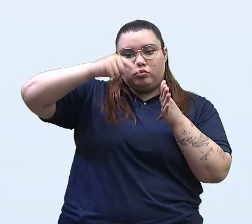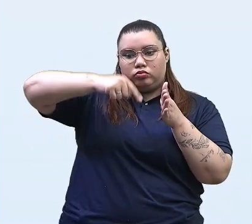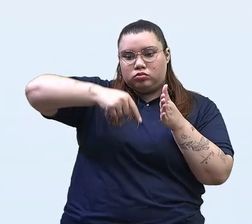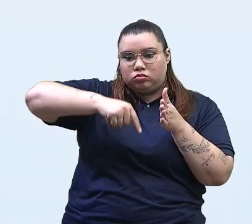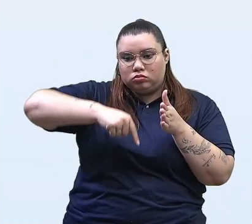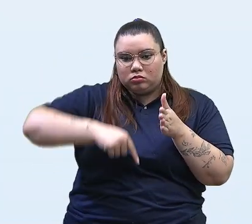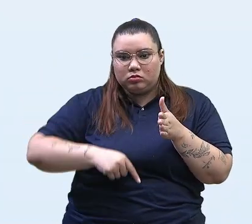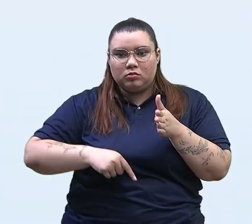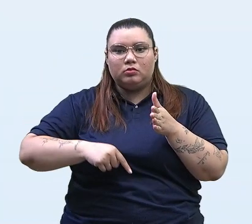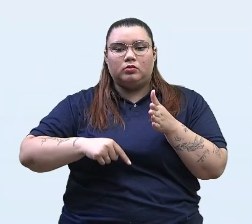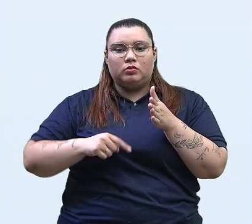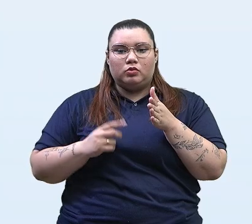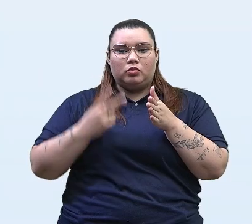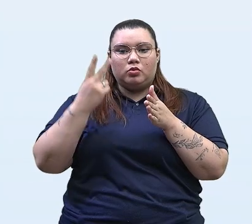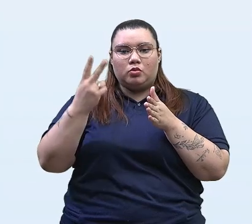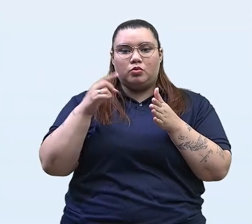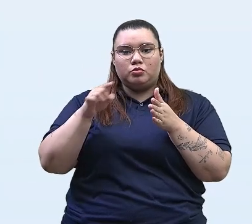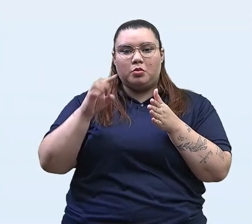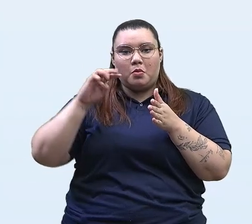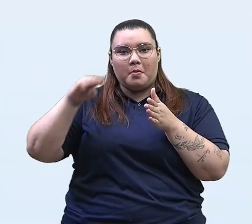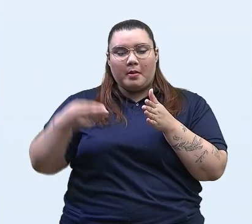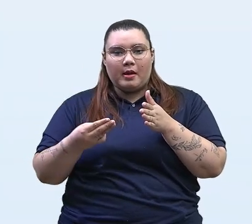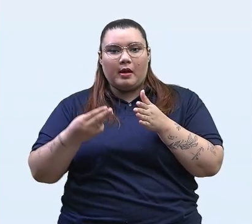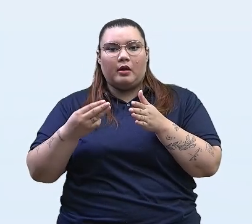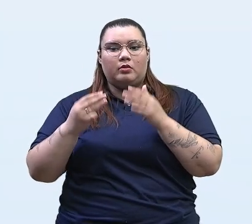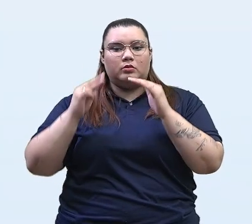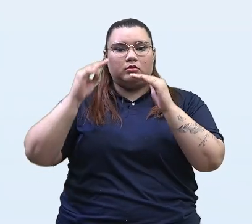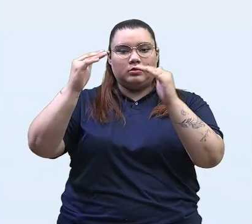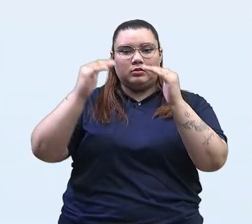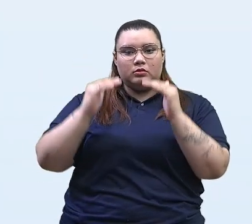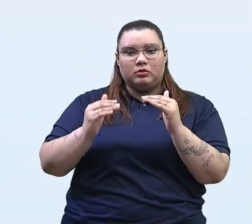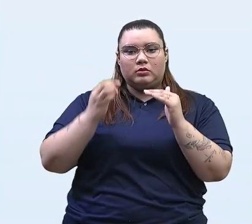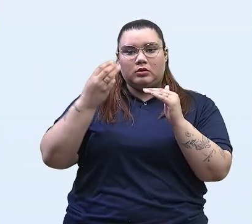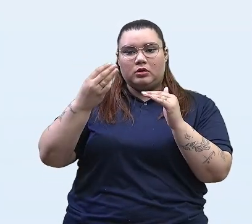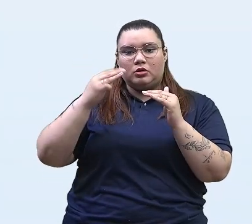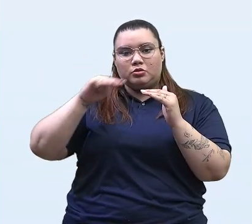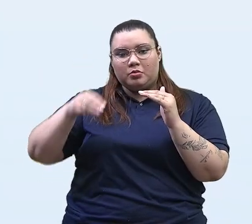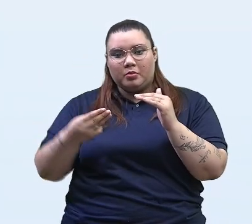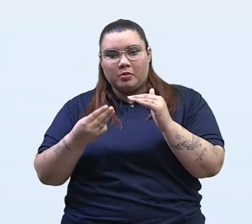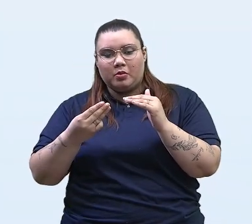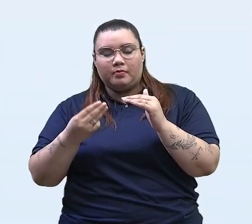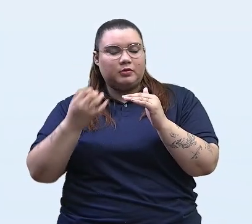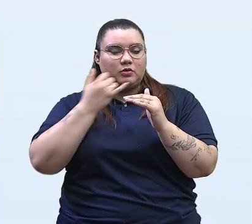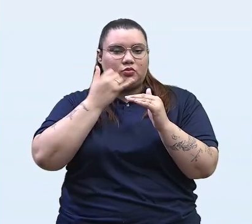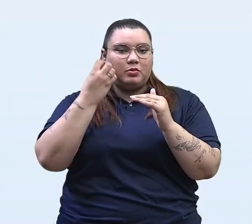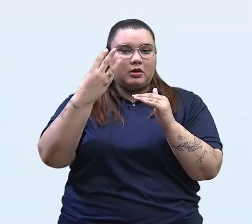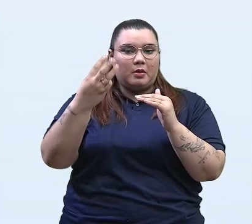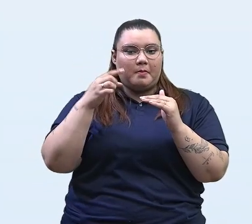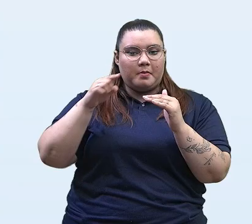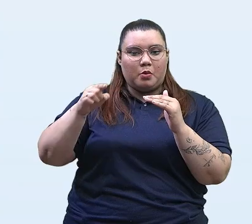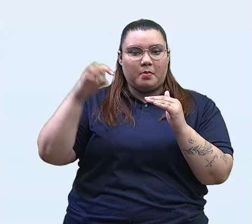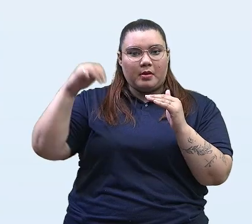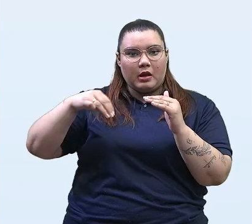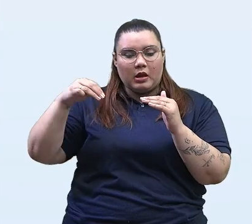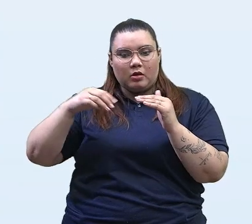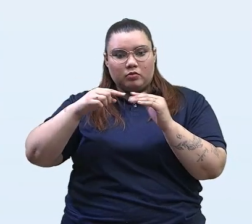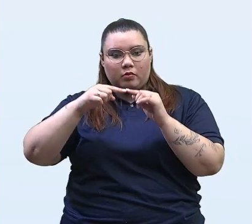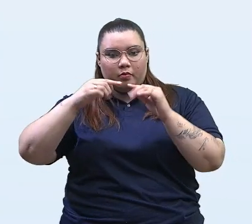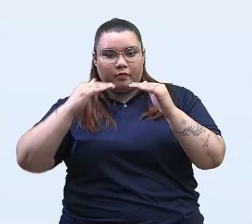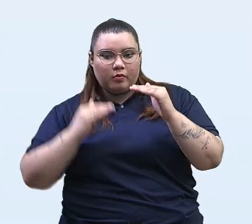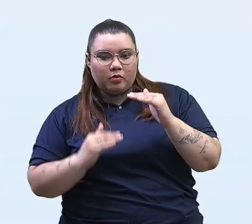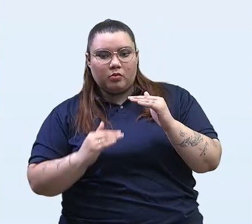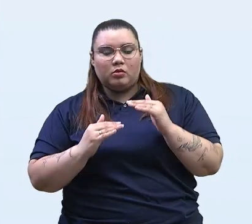né, ali de 2.000 metros, 3.000 metros na camada pós-sal, a camada de sal a 5.000 metros e